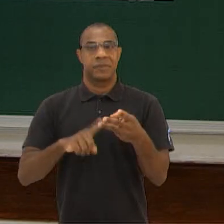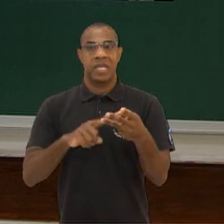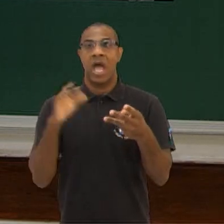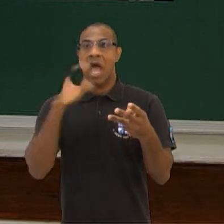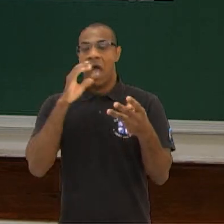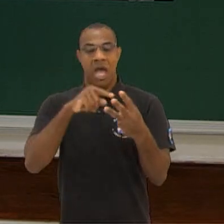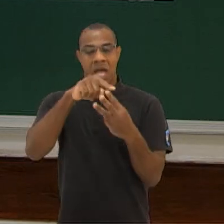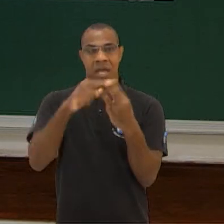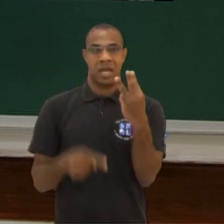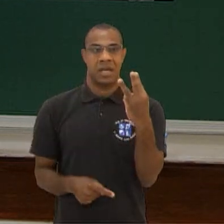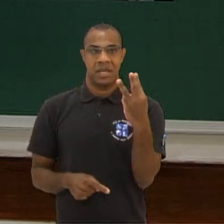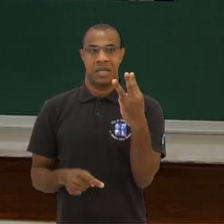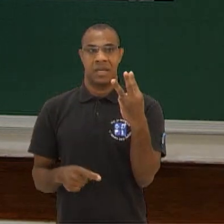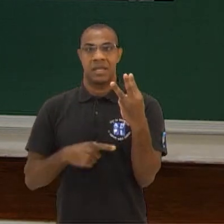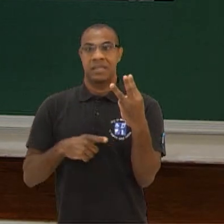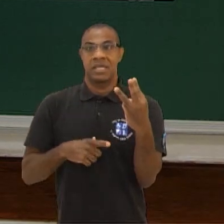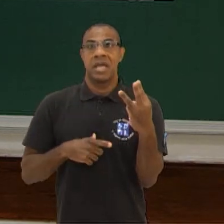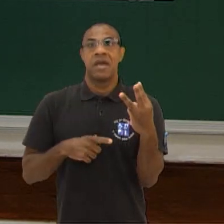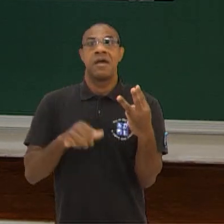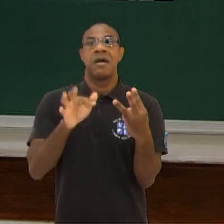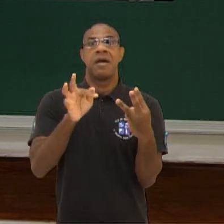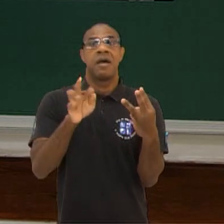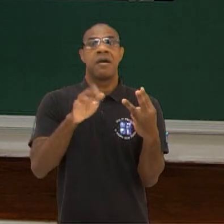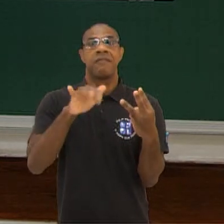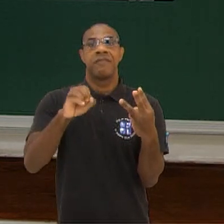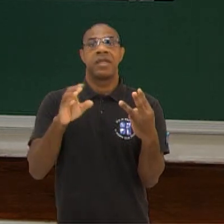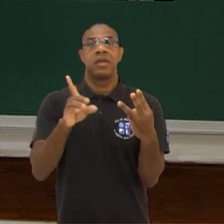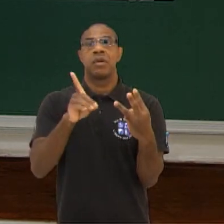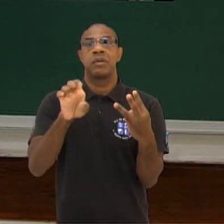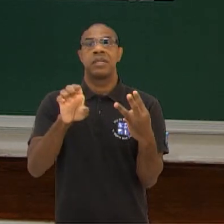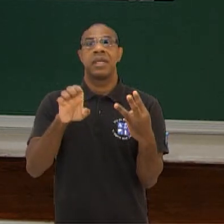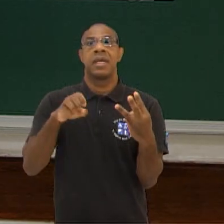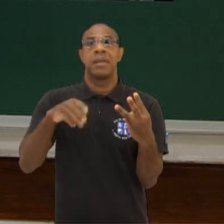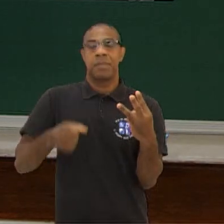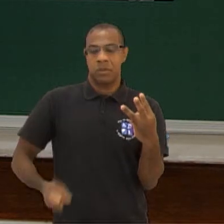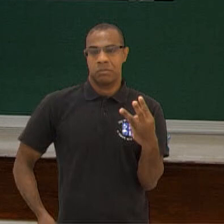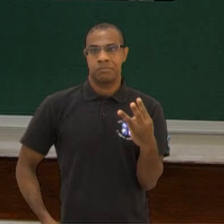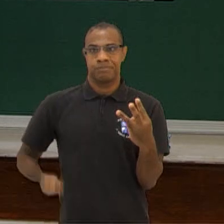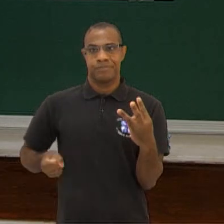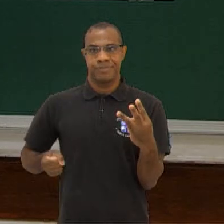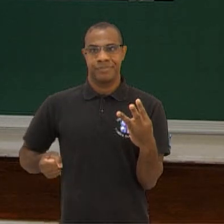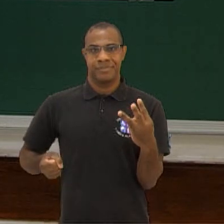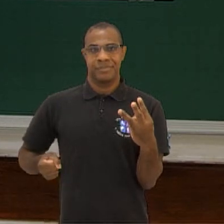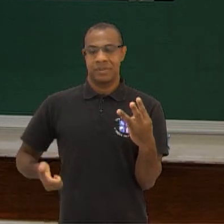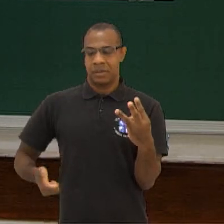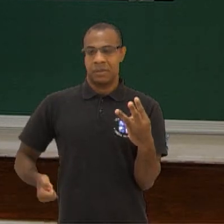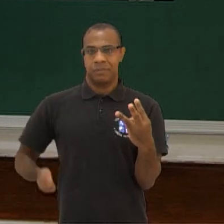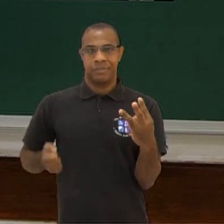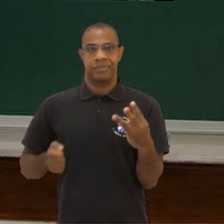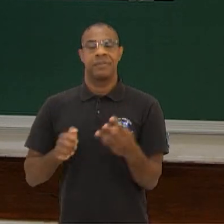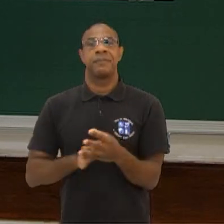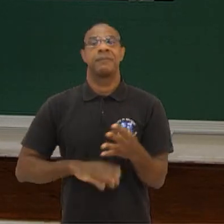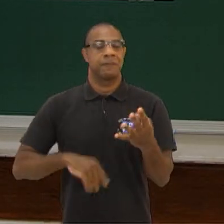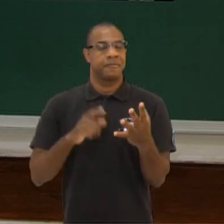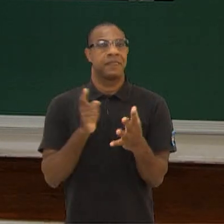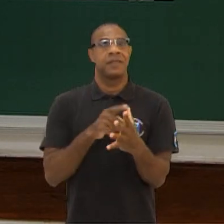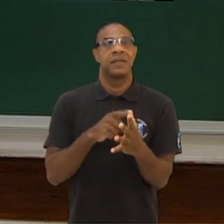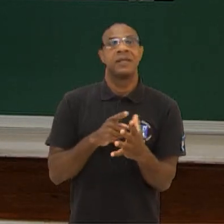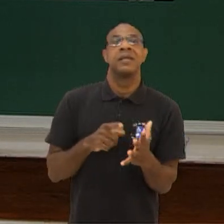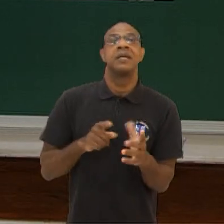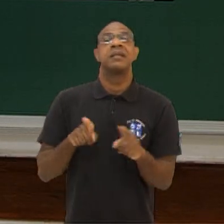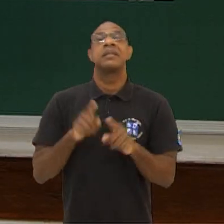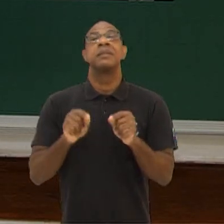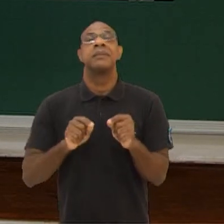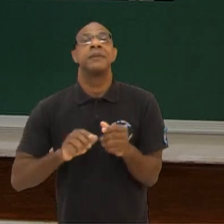até agora. Você tem o freio de mão, 4º acelerador. E o 5º acelerador do carro é a embreagem, que também funciona